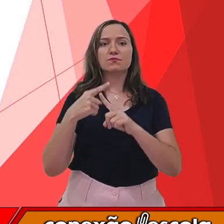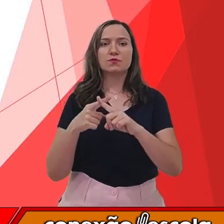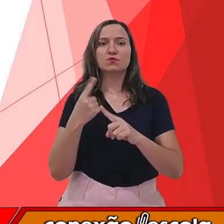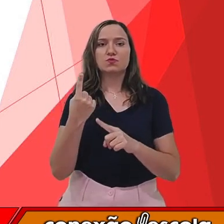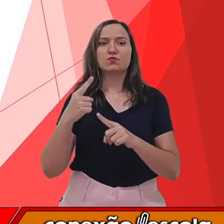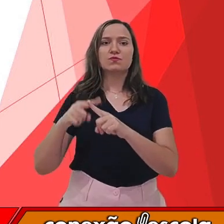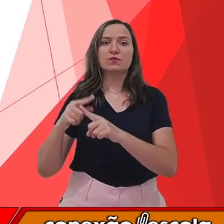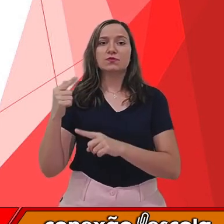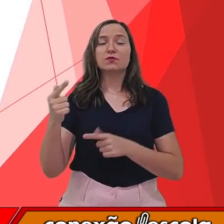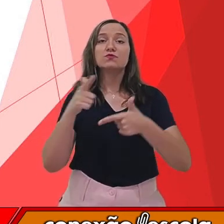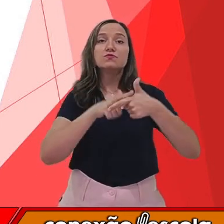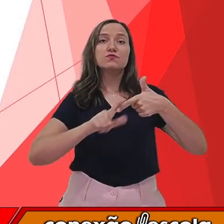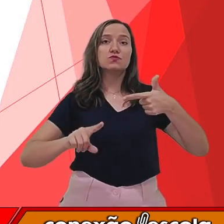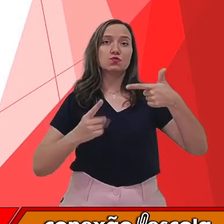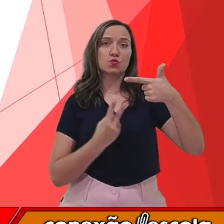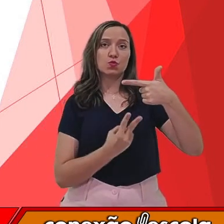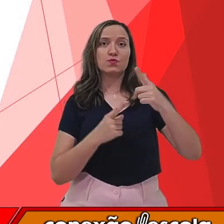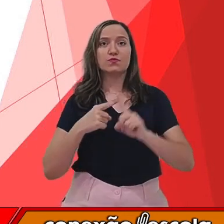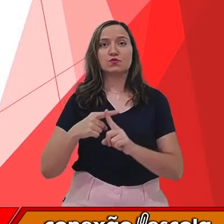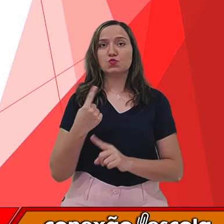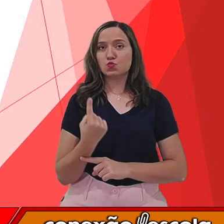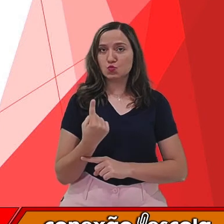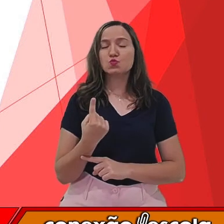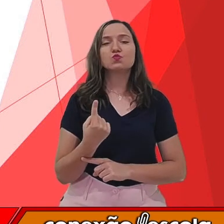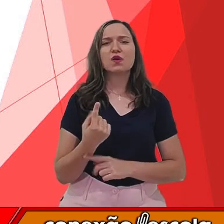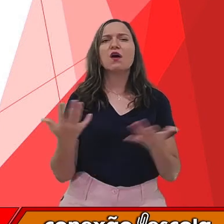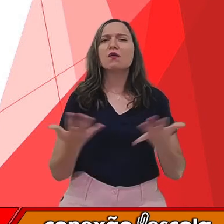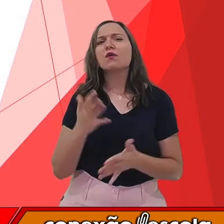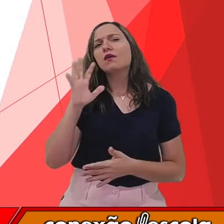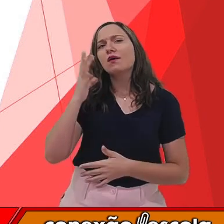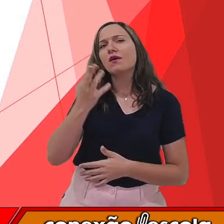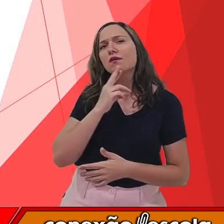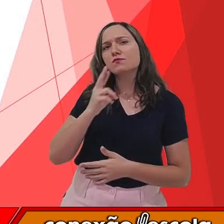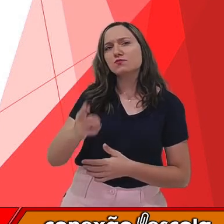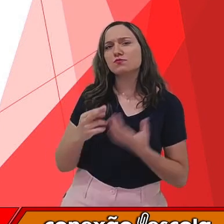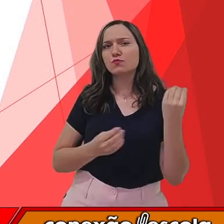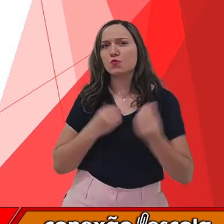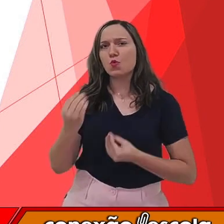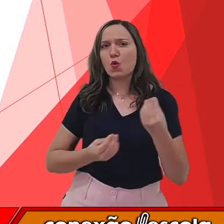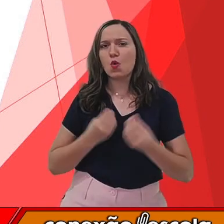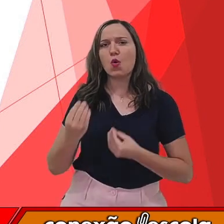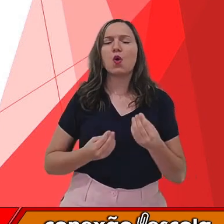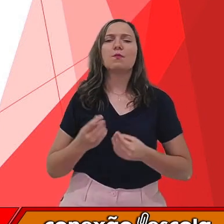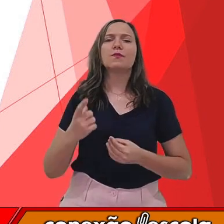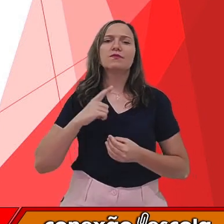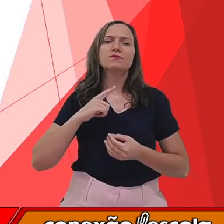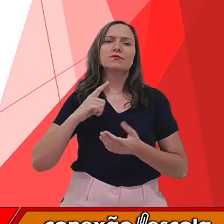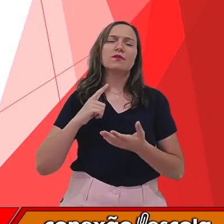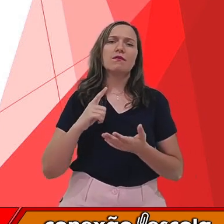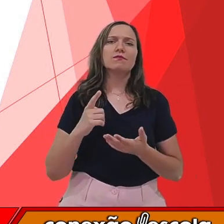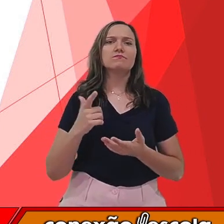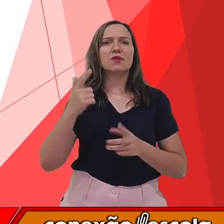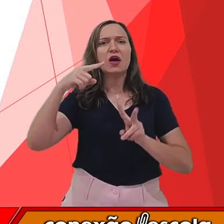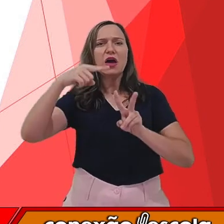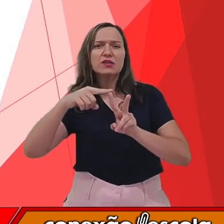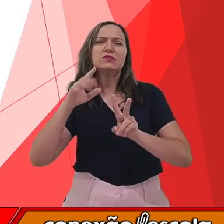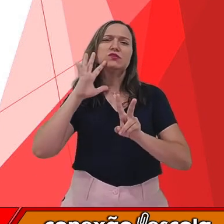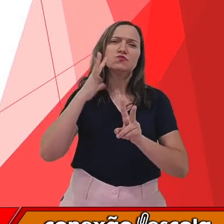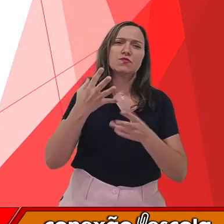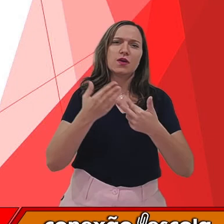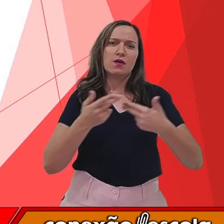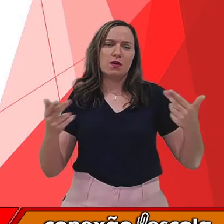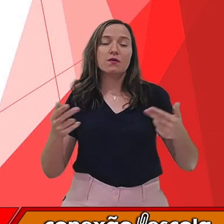isso sobre 2 x 1 resolvendo essa situação melhorando que a gente pode melhorar extraindo as raízes